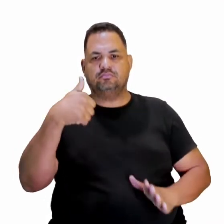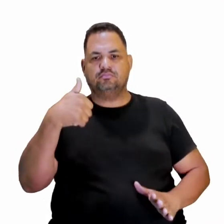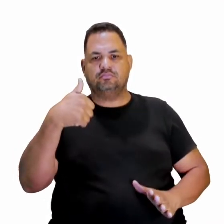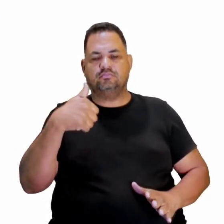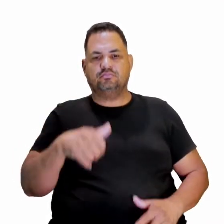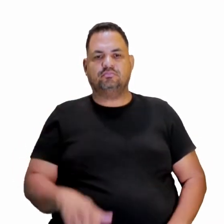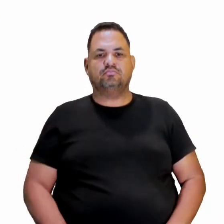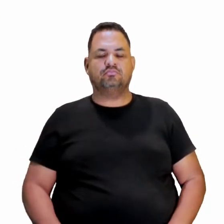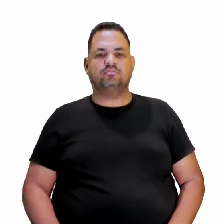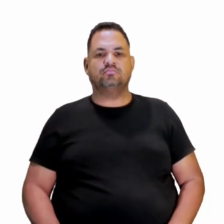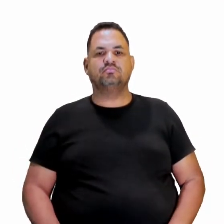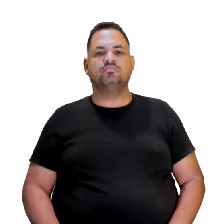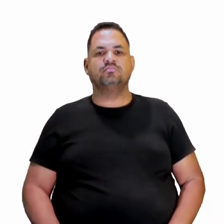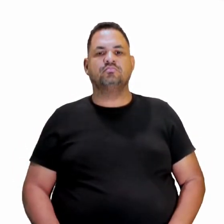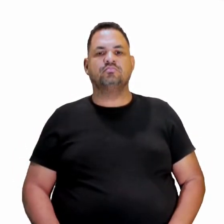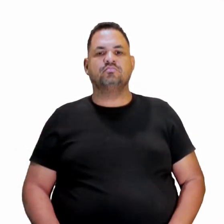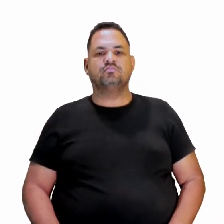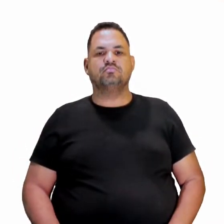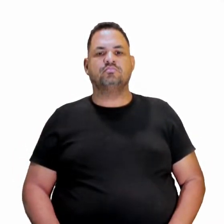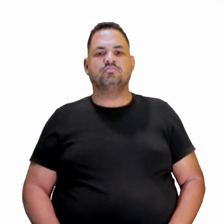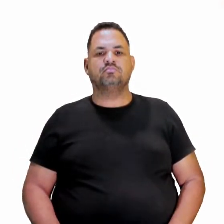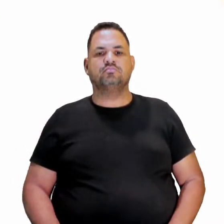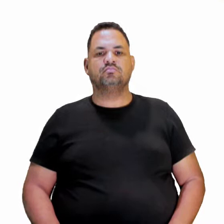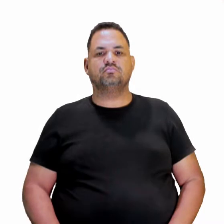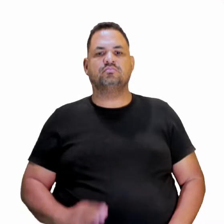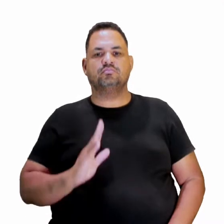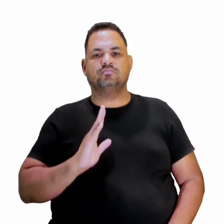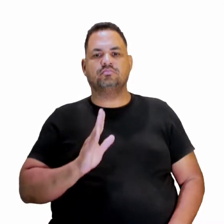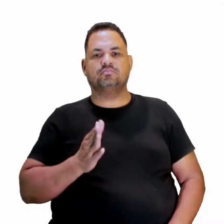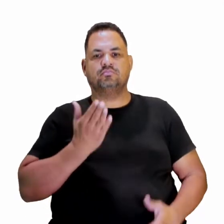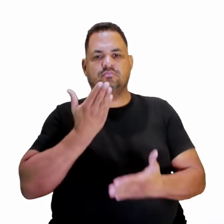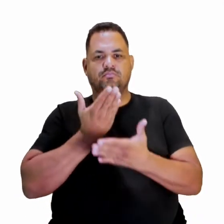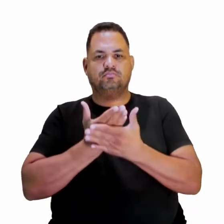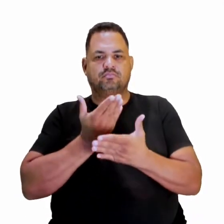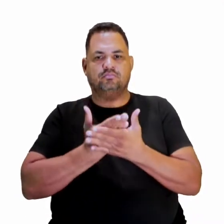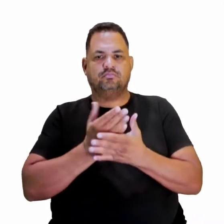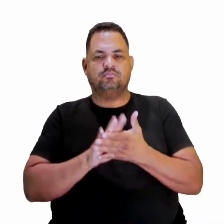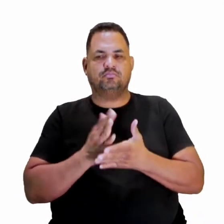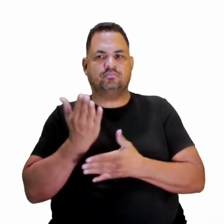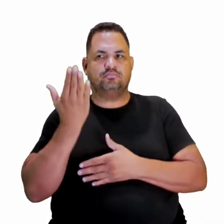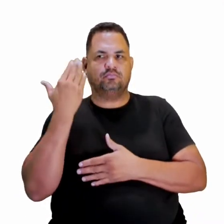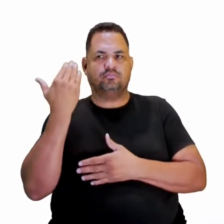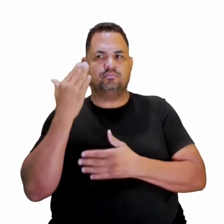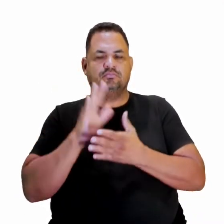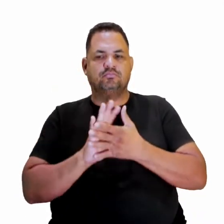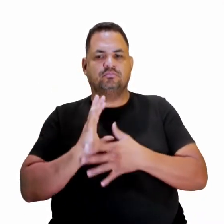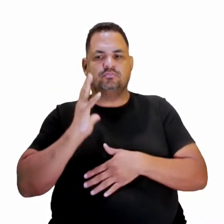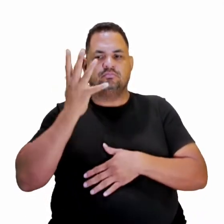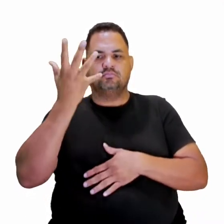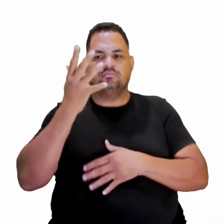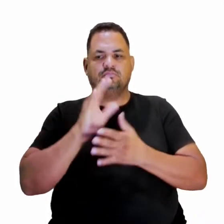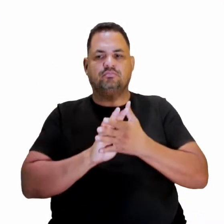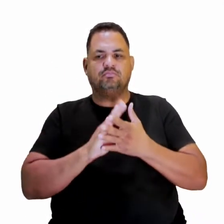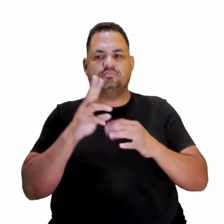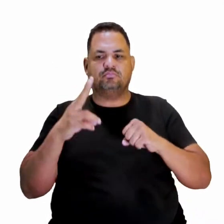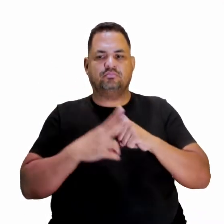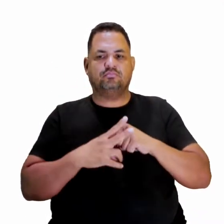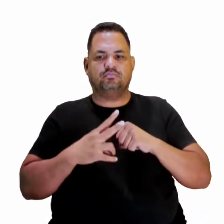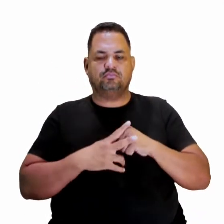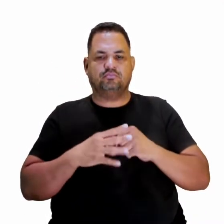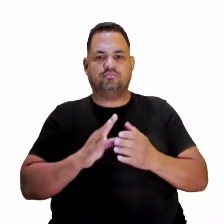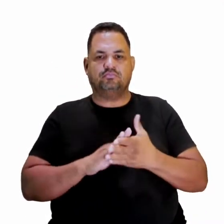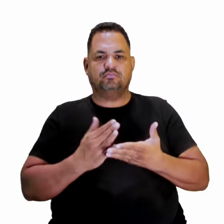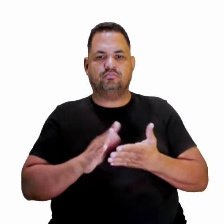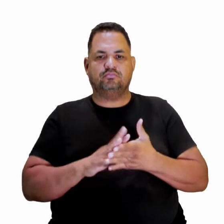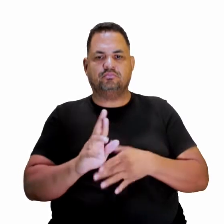o short answer, né, que vocês já viram isso nos outros tempos verbais, que é o quê? Aquela questão